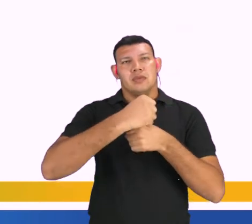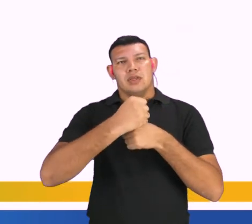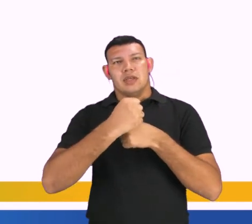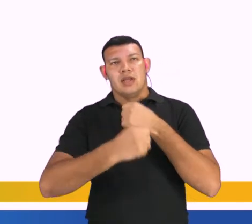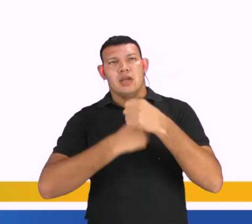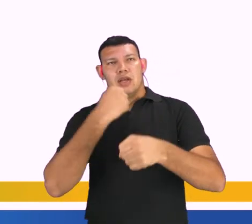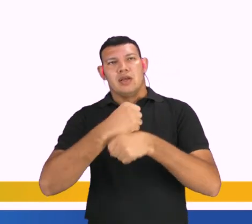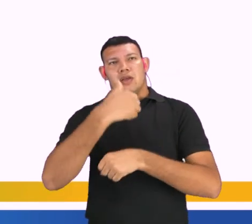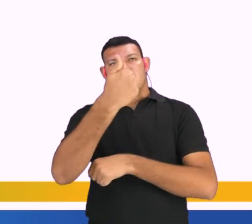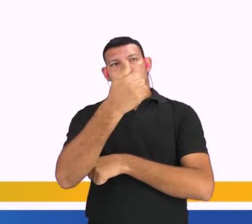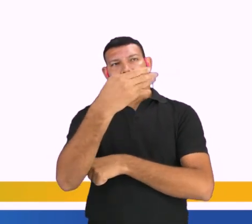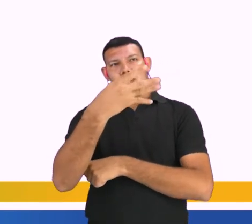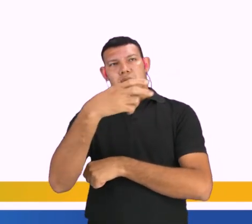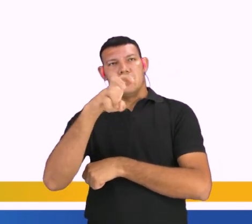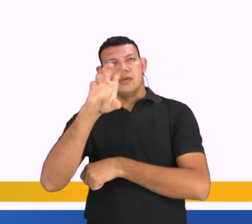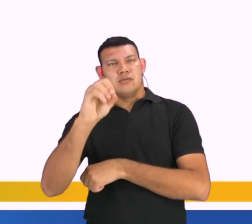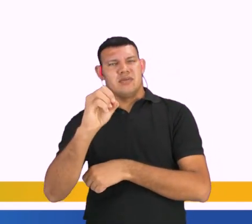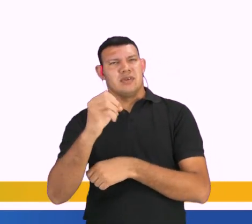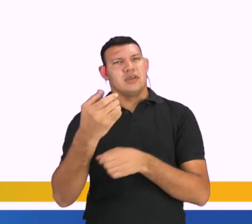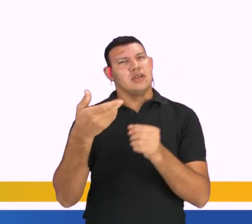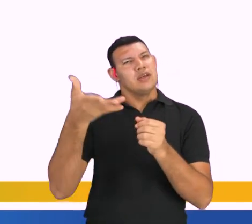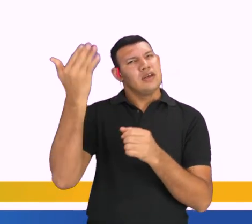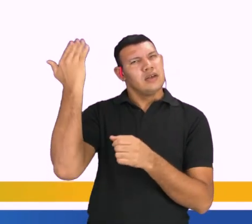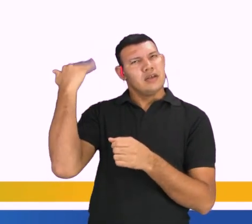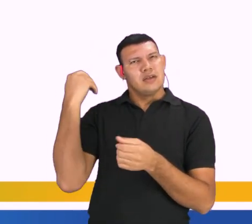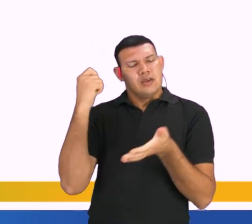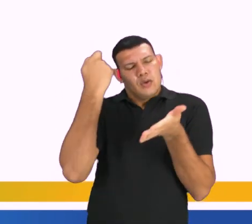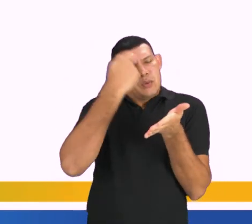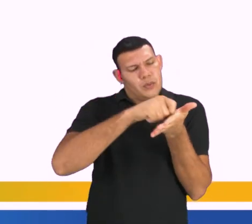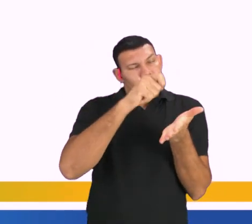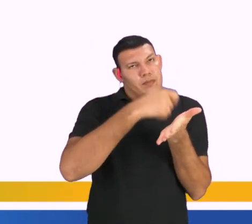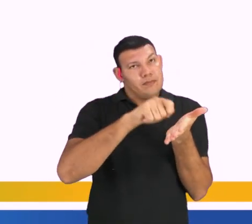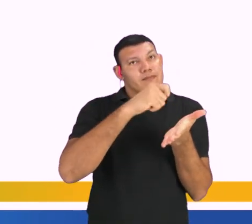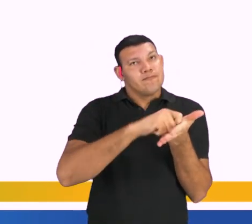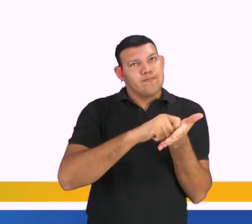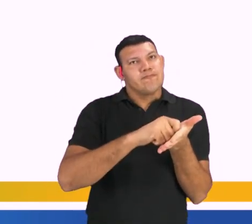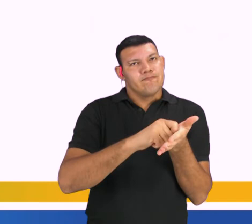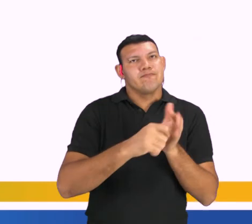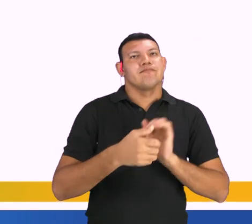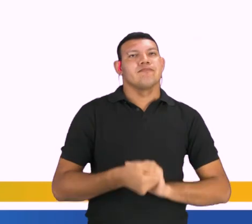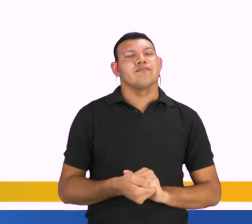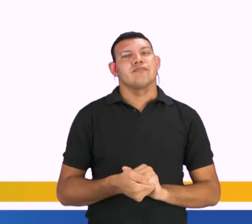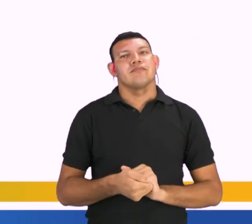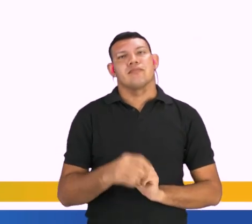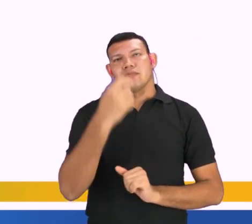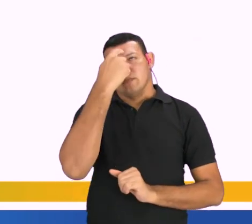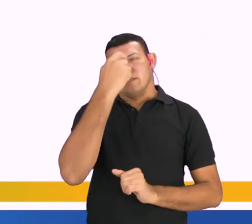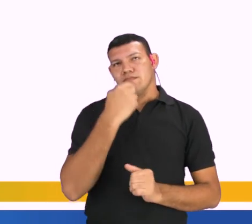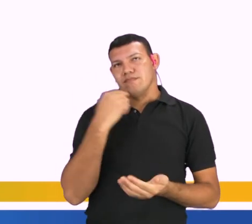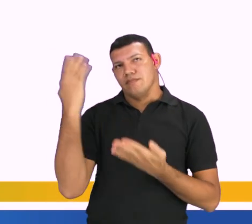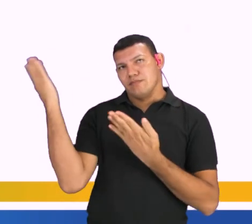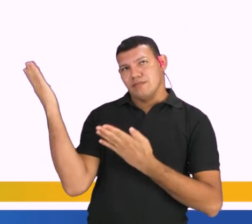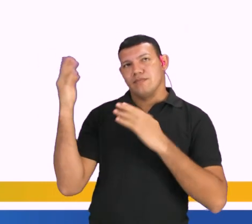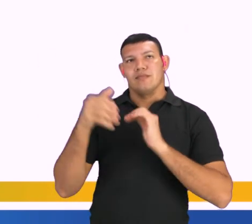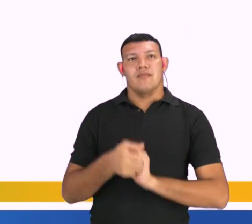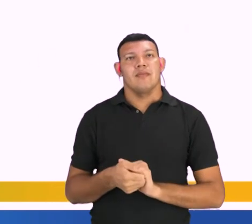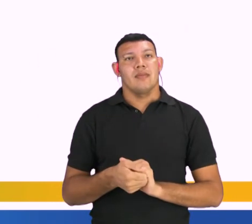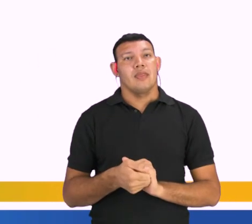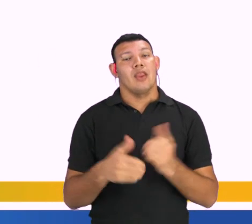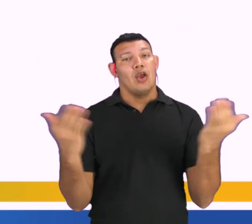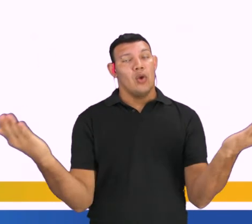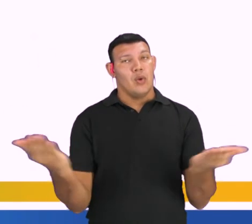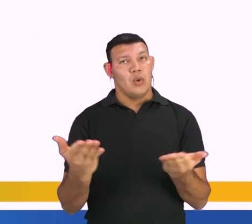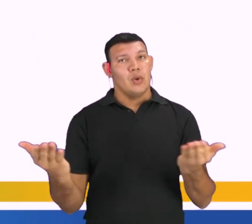de textos escritos, anteriormente copiados à mão pelos copistas, como mostra a imagem. Como consequência,